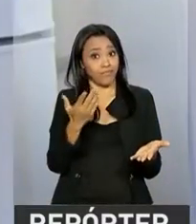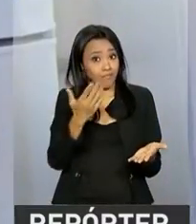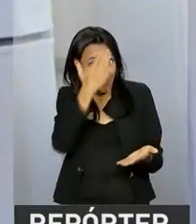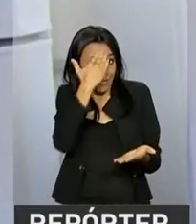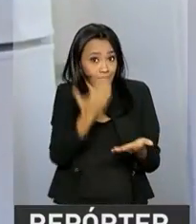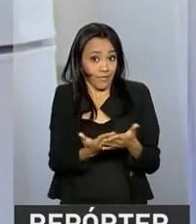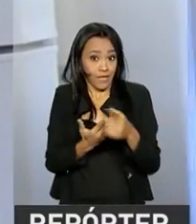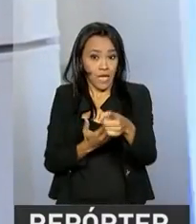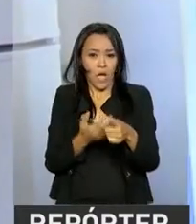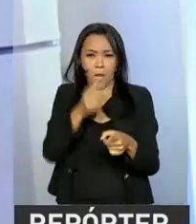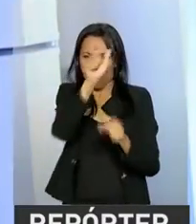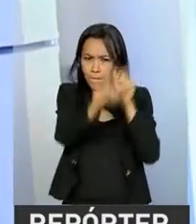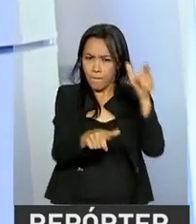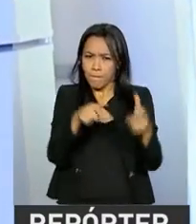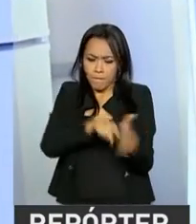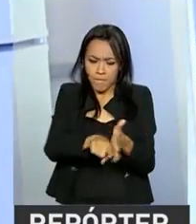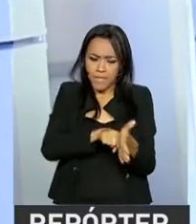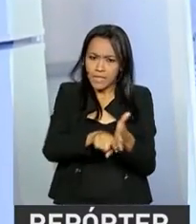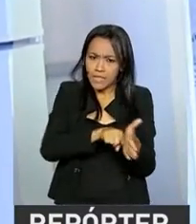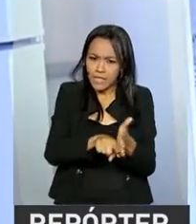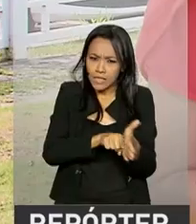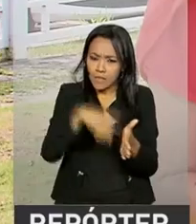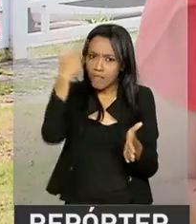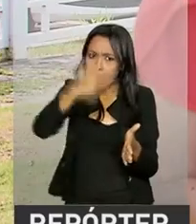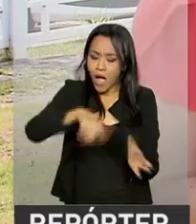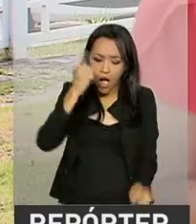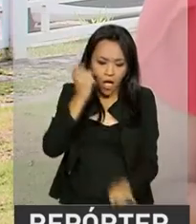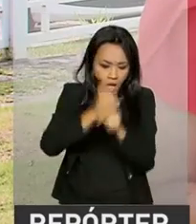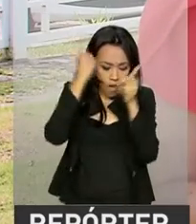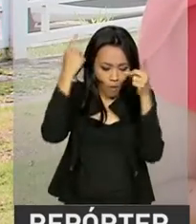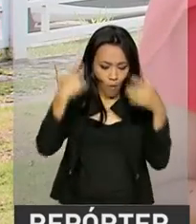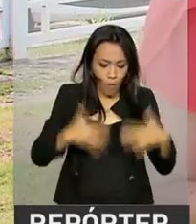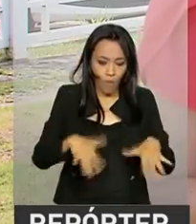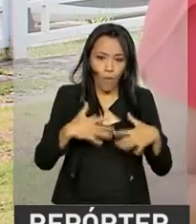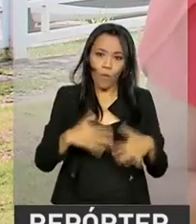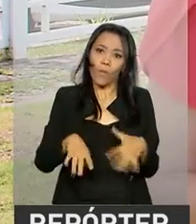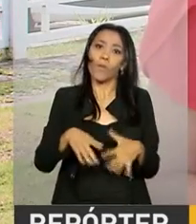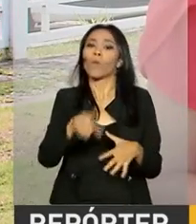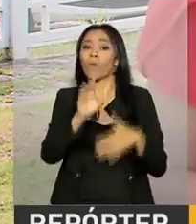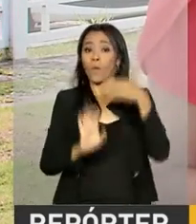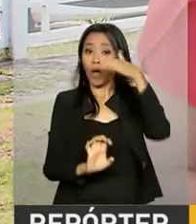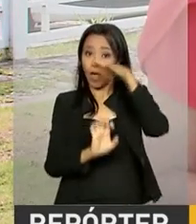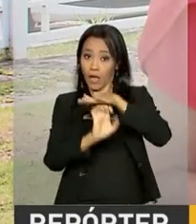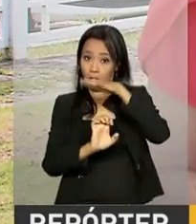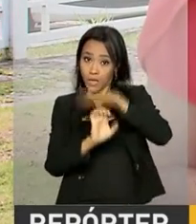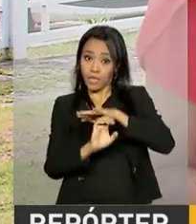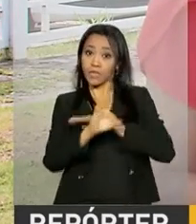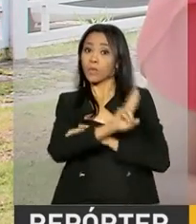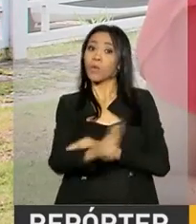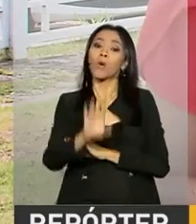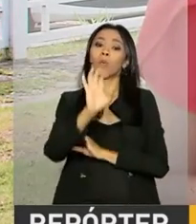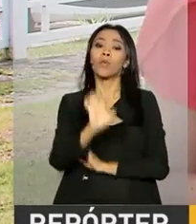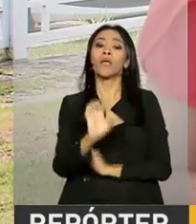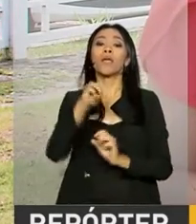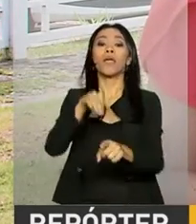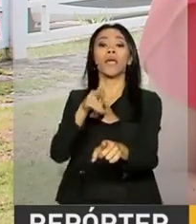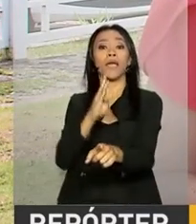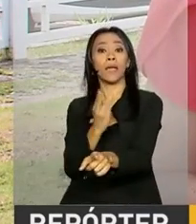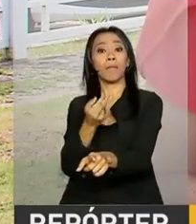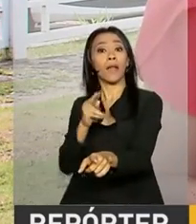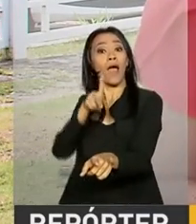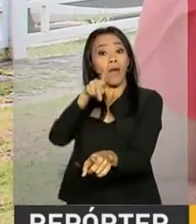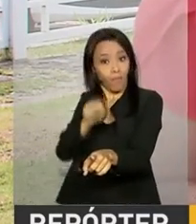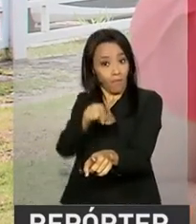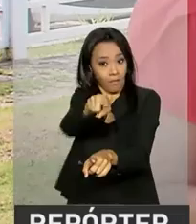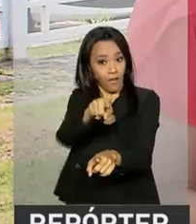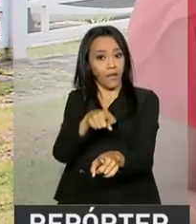micro-organismos, pesquisadores descobriram algo mais. Pesquisas da Embrapa mostraram ser possível produzir